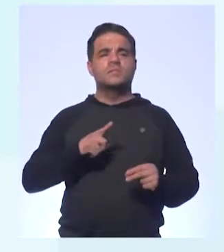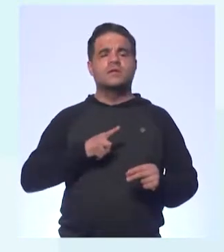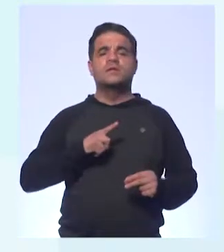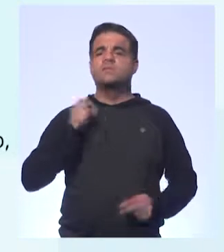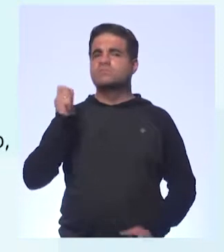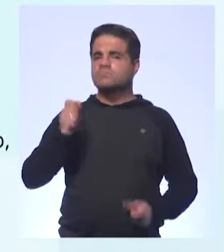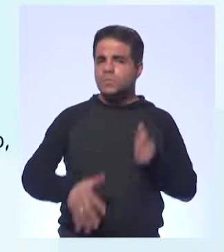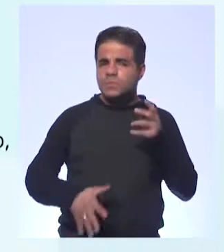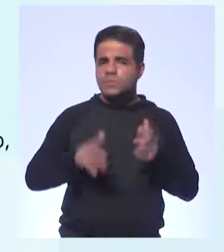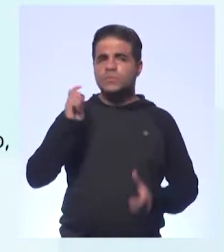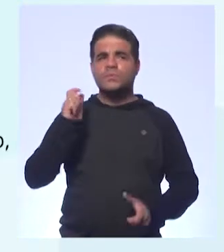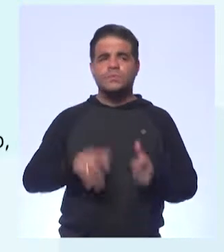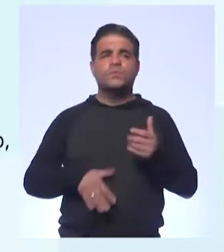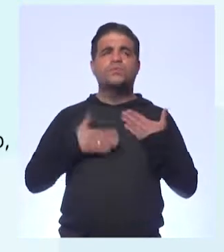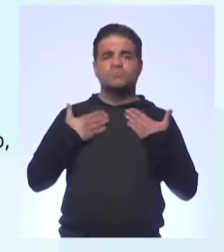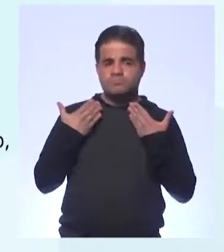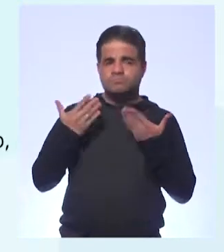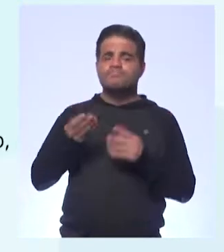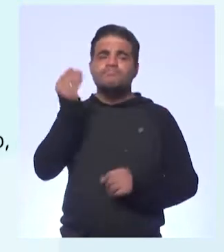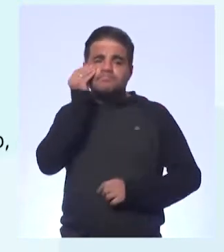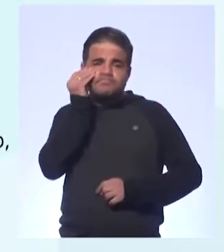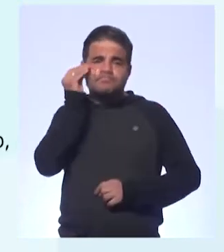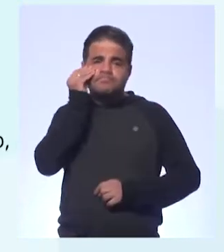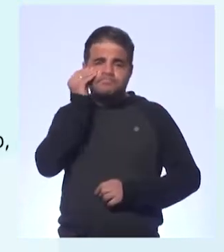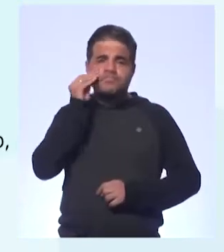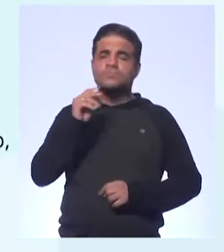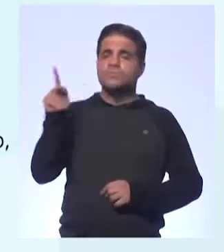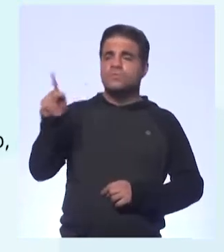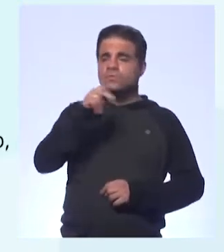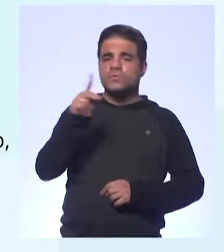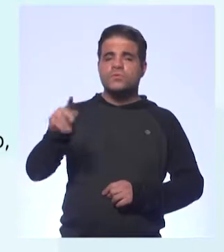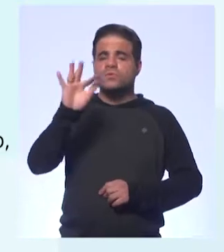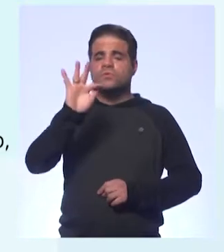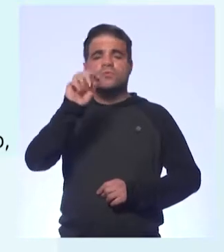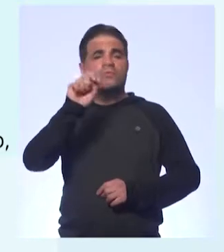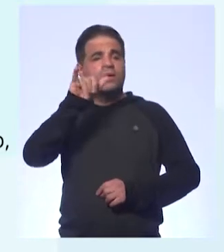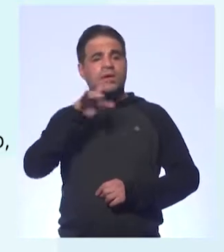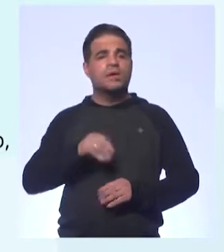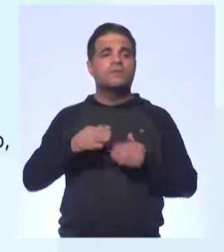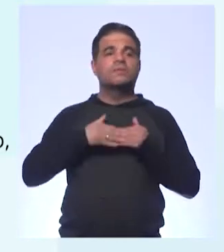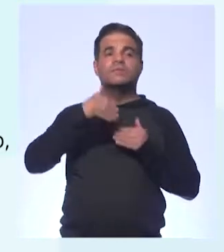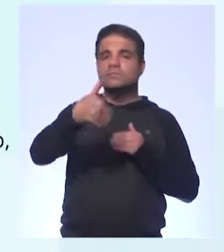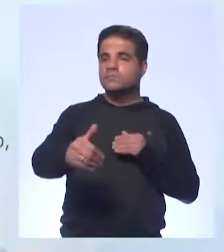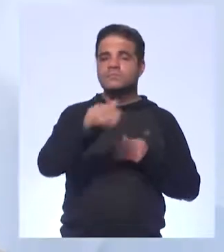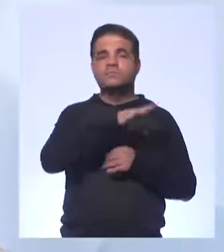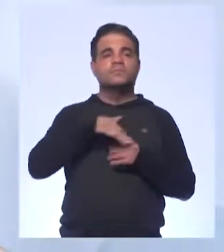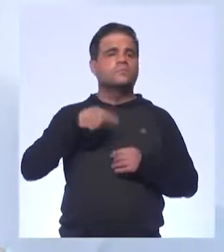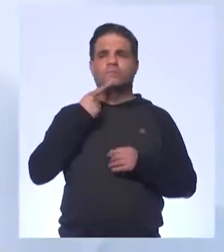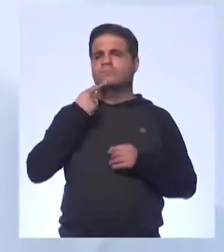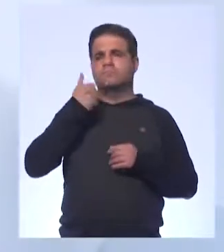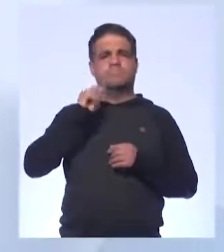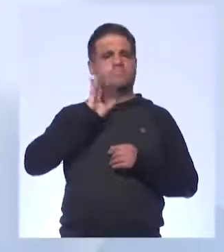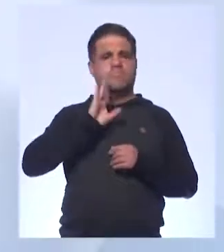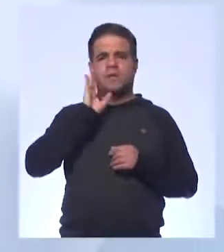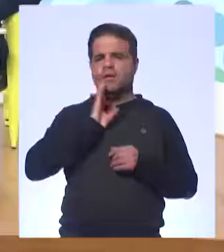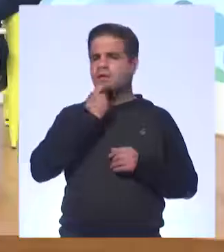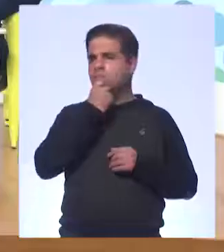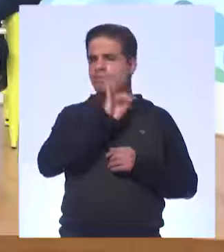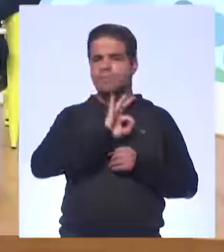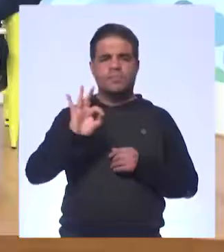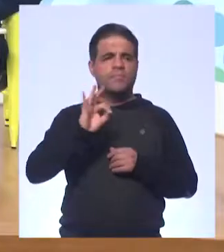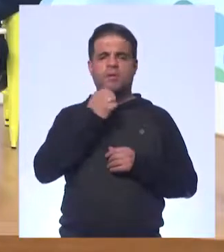gente sempre gosta aqui, né, o experimento, né, professor Fábio? O que é uma aula sem experimento? Não fica legal, né? Ciência da